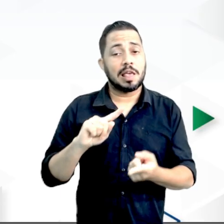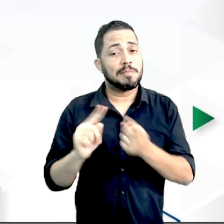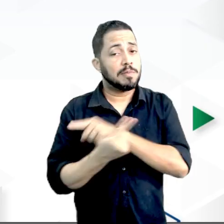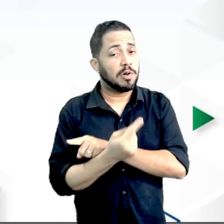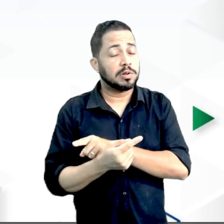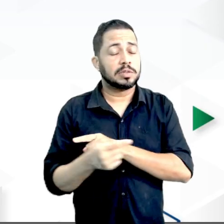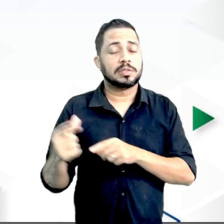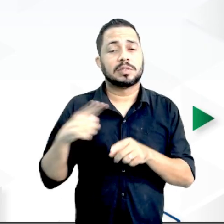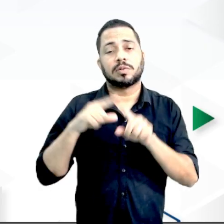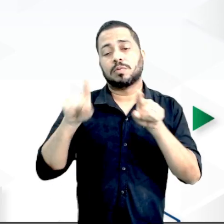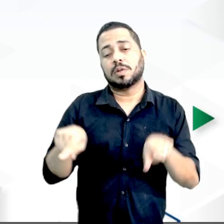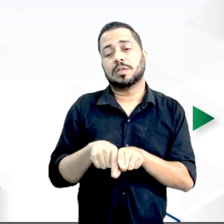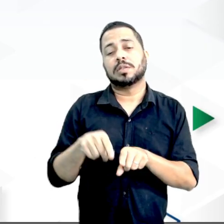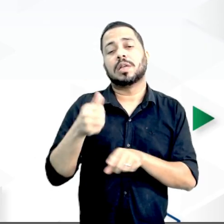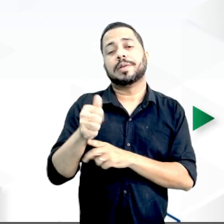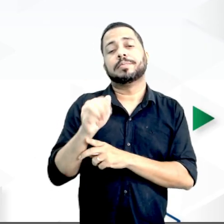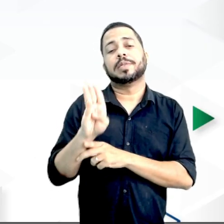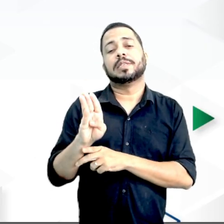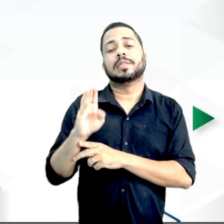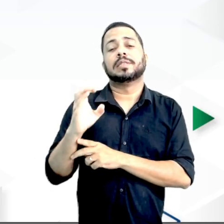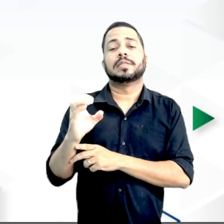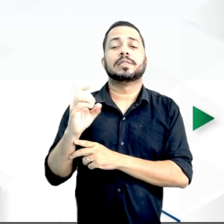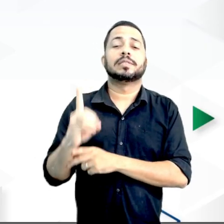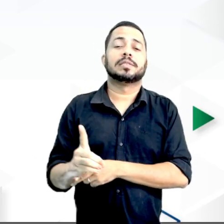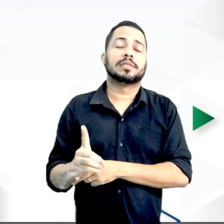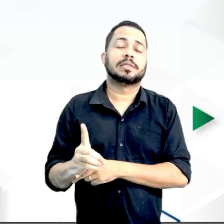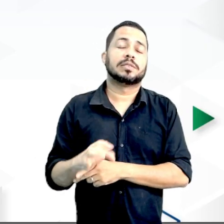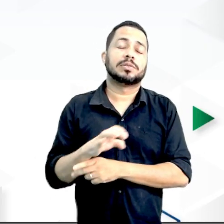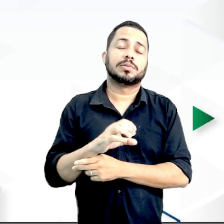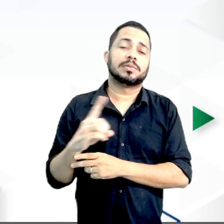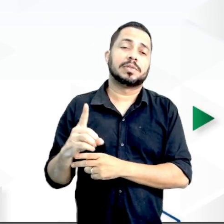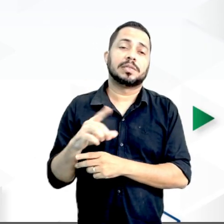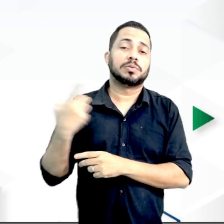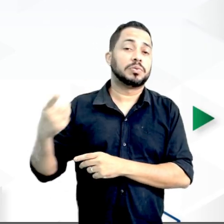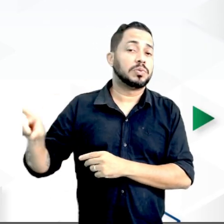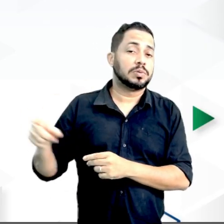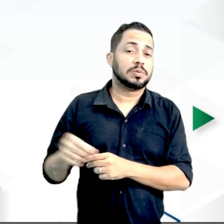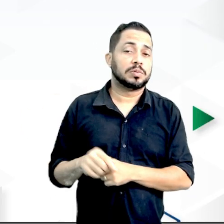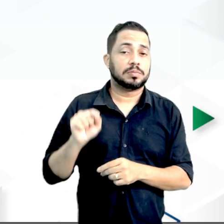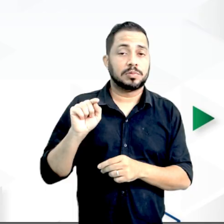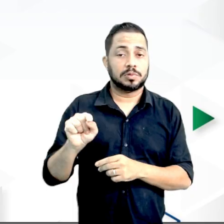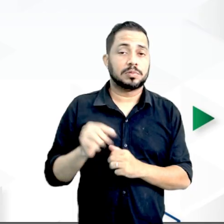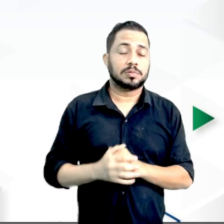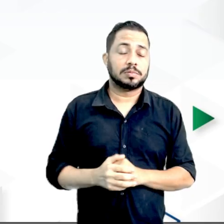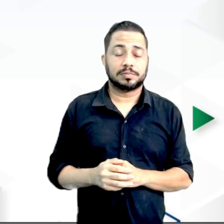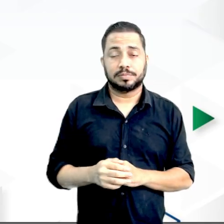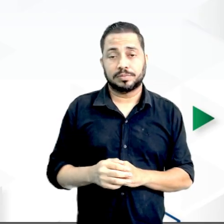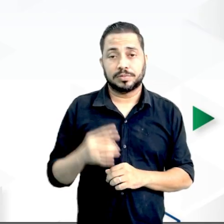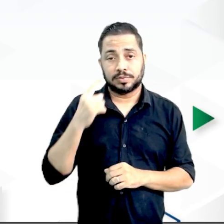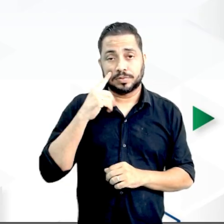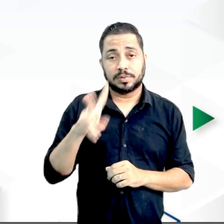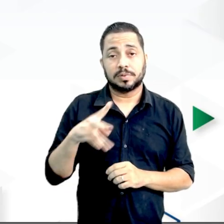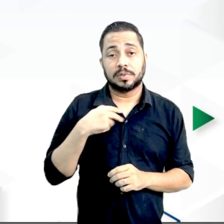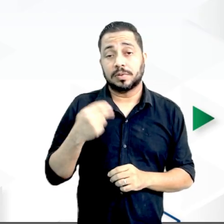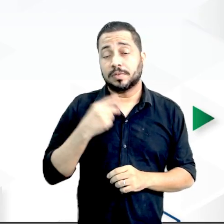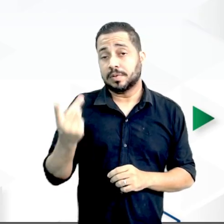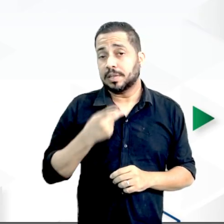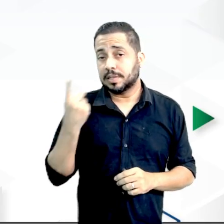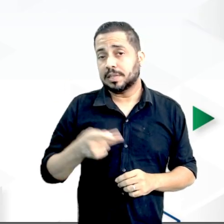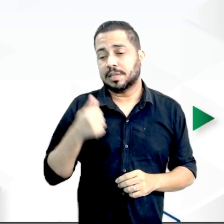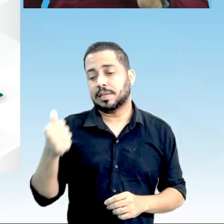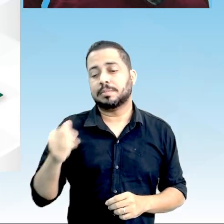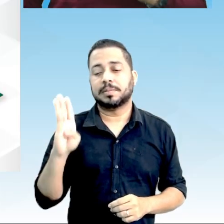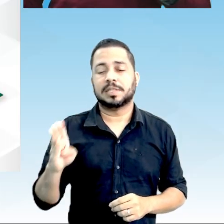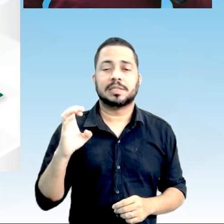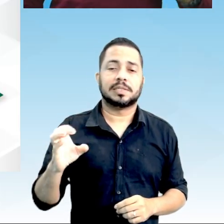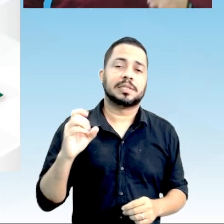de um quadrado ABCD. Qual as coordenadas dos outros dois pontos? Preste atenção. Ó, viu o que eu falei para você? A,